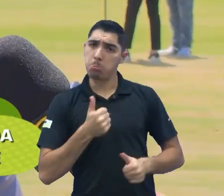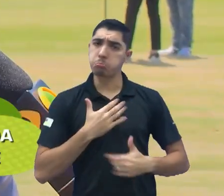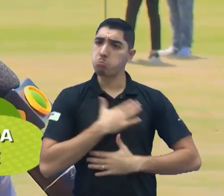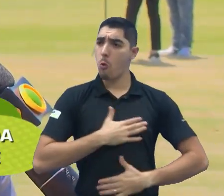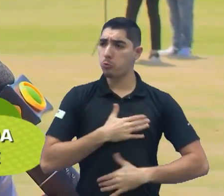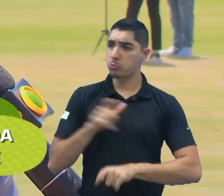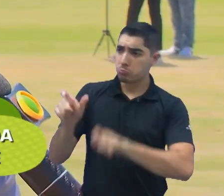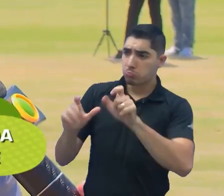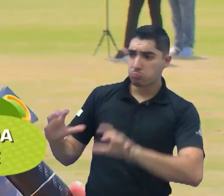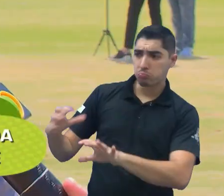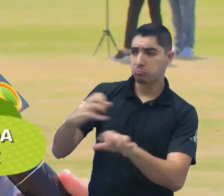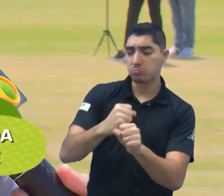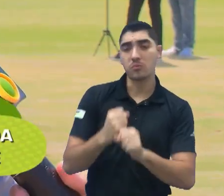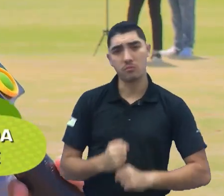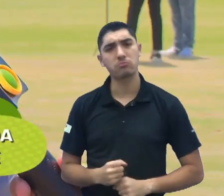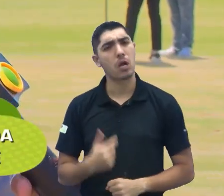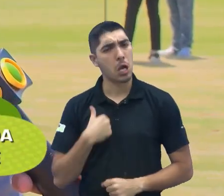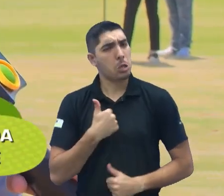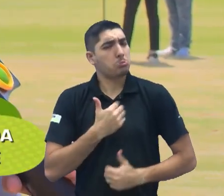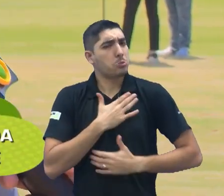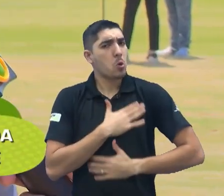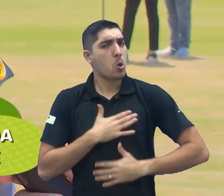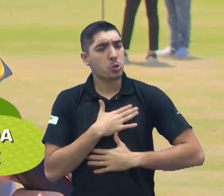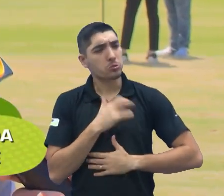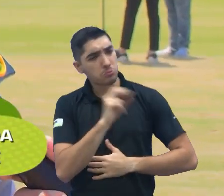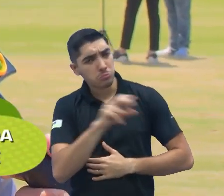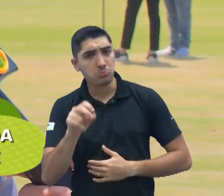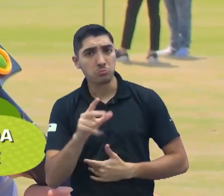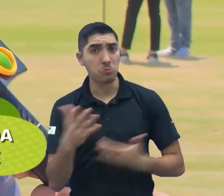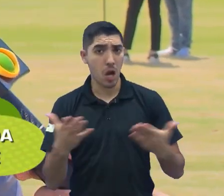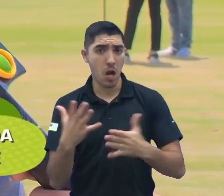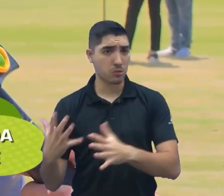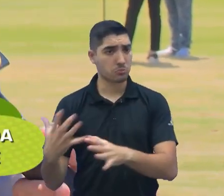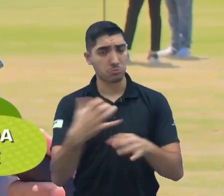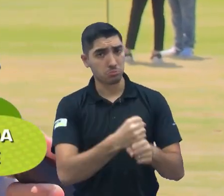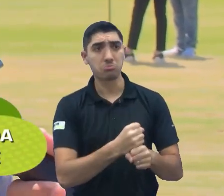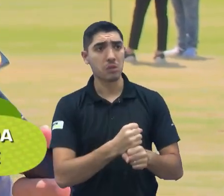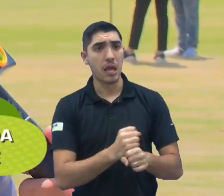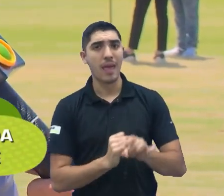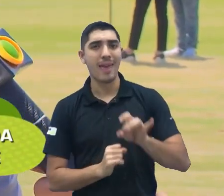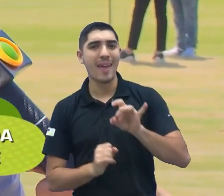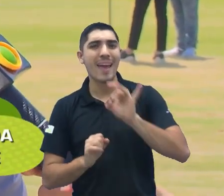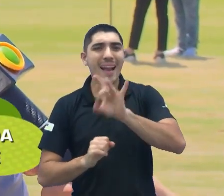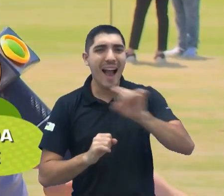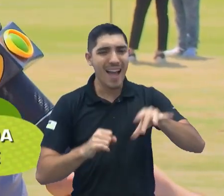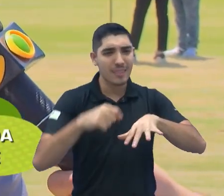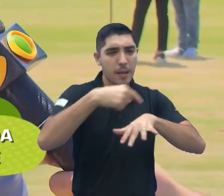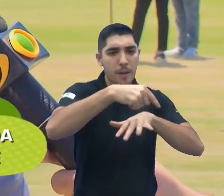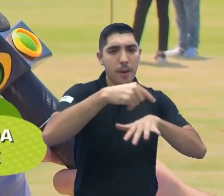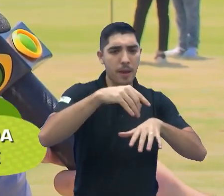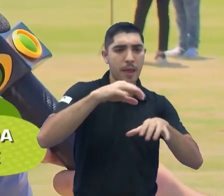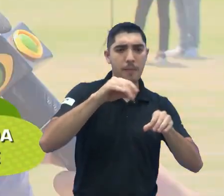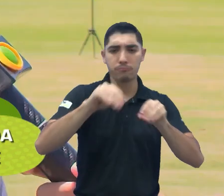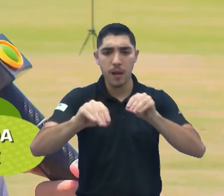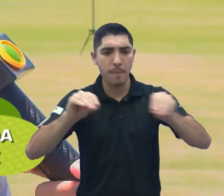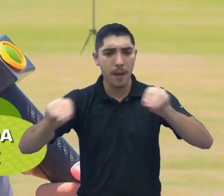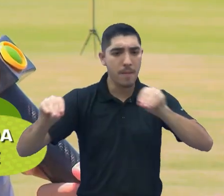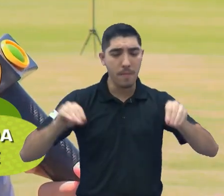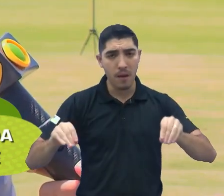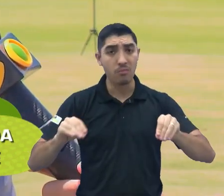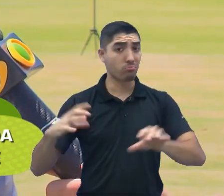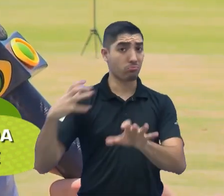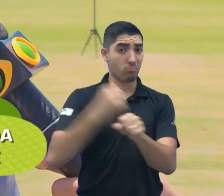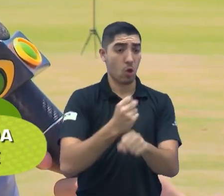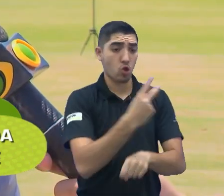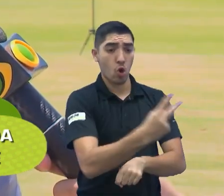bem feliz com o elenco, né? Hoje a gente tem praticamente aí 2 atletas por posição num nível muito parecido, que era o nosso objetivo na montagem do elenco. Então a gente tinha que ter um